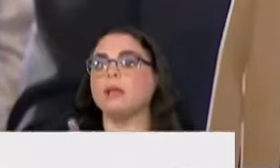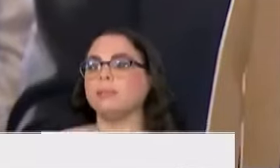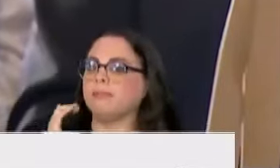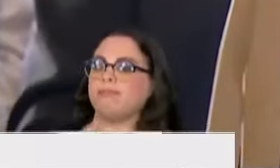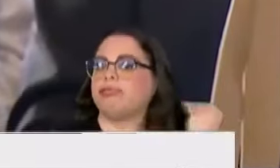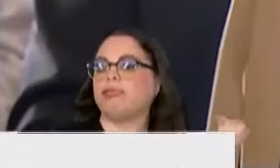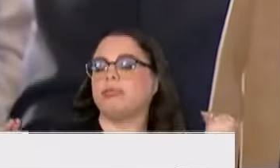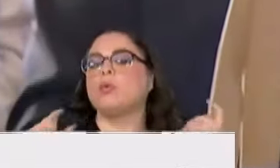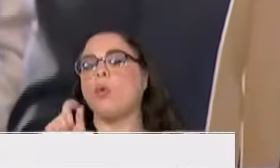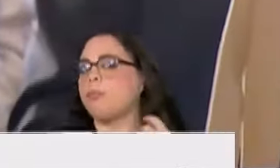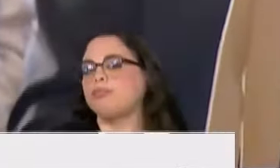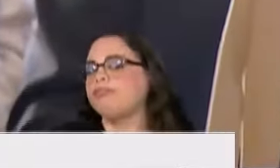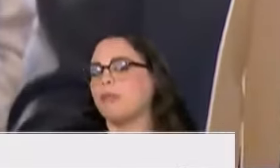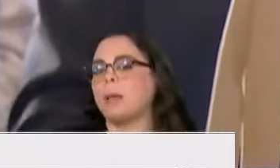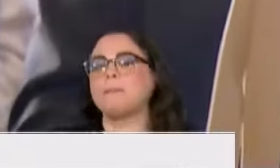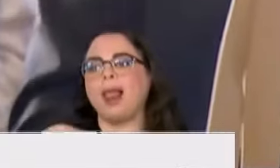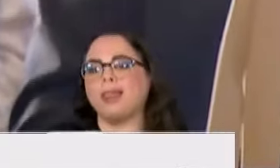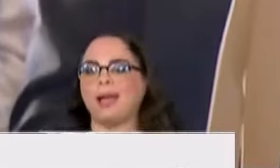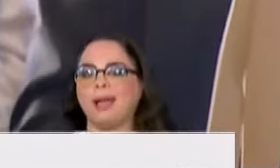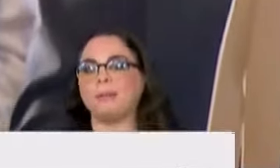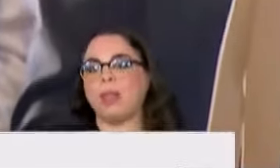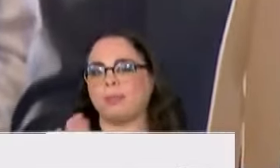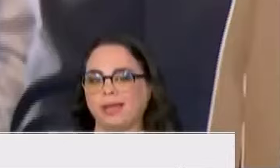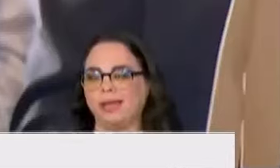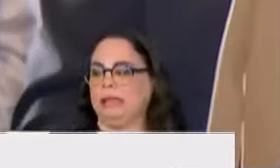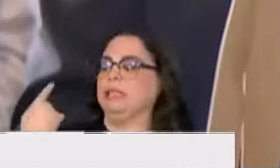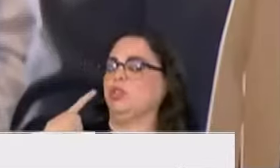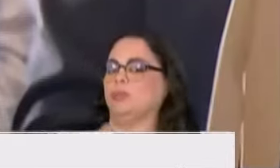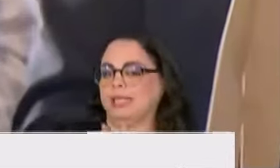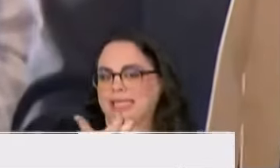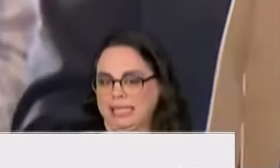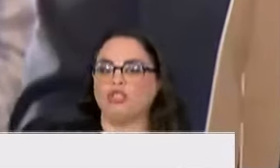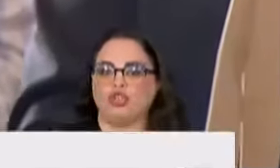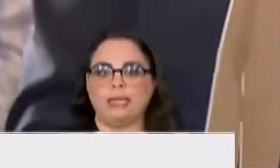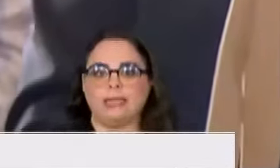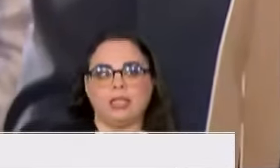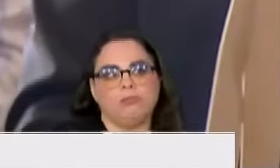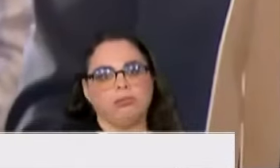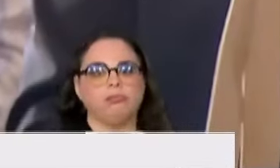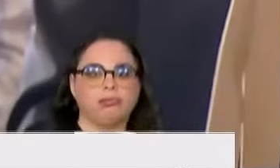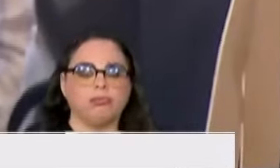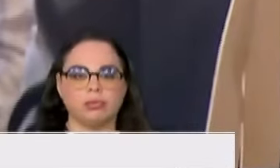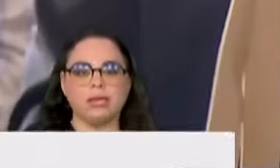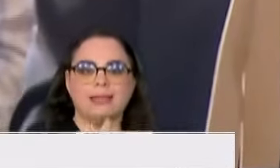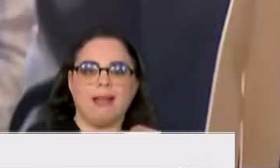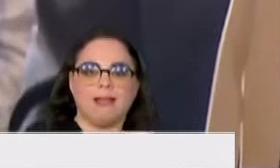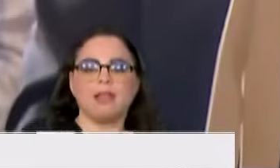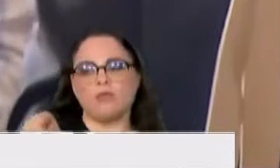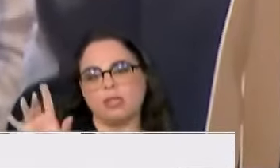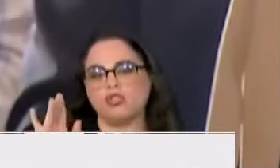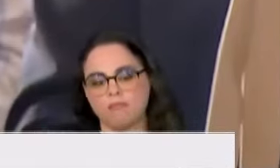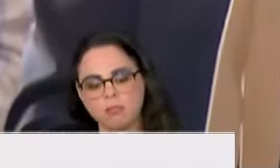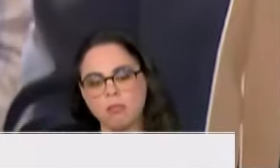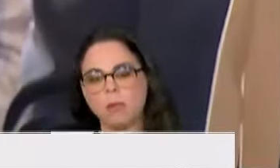diferente de 2006, quando havia rota de fuga. Chegaram a negociar a utilização